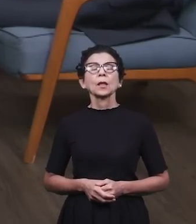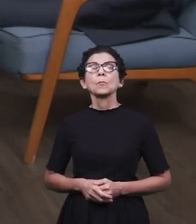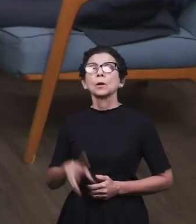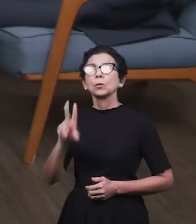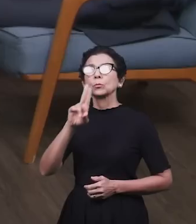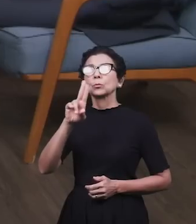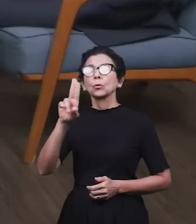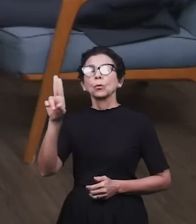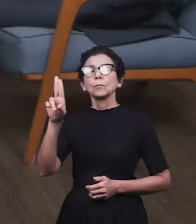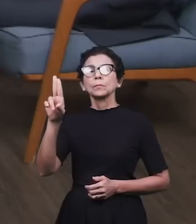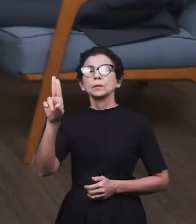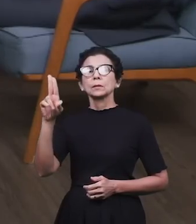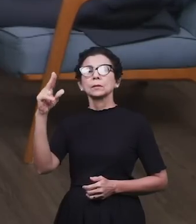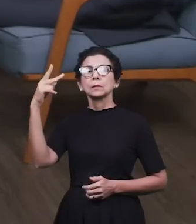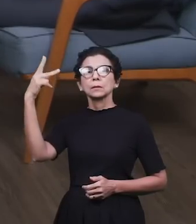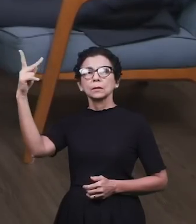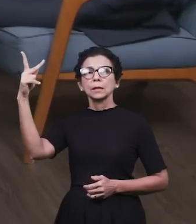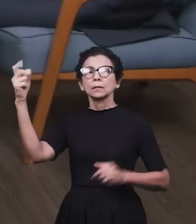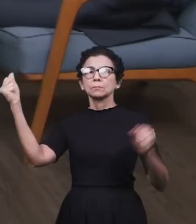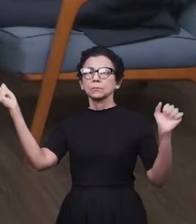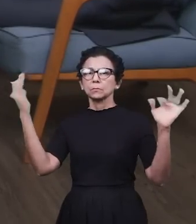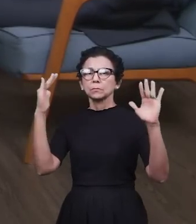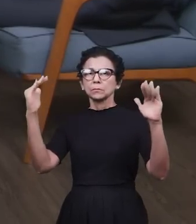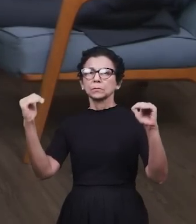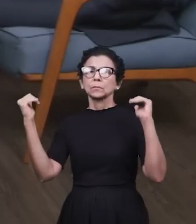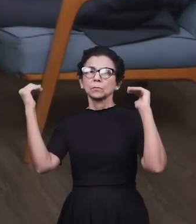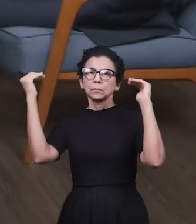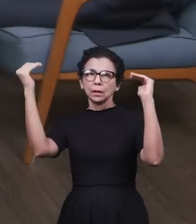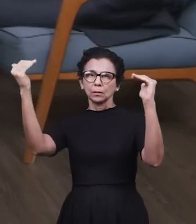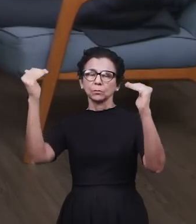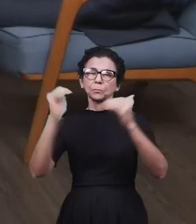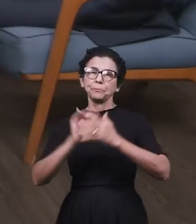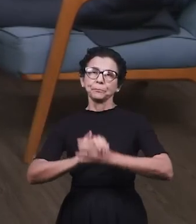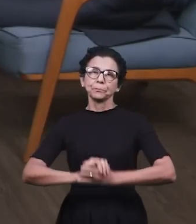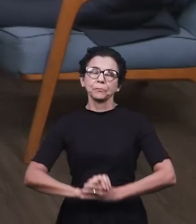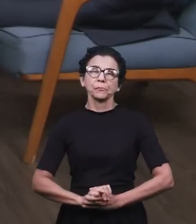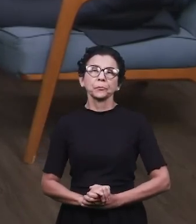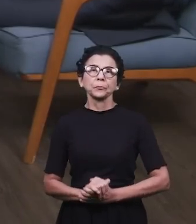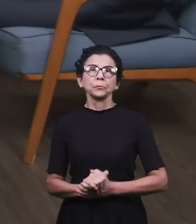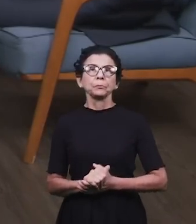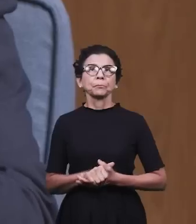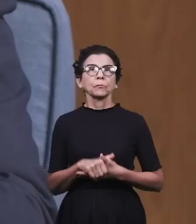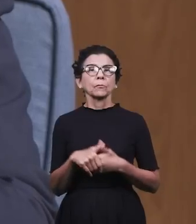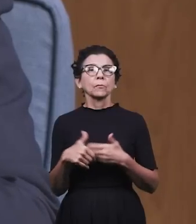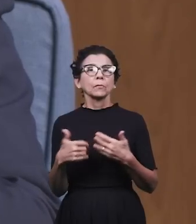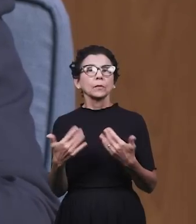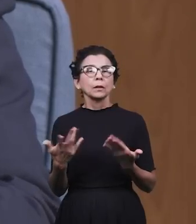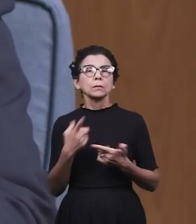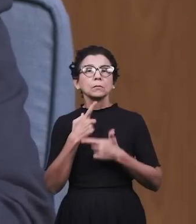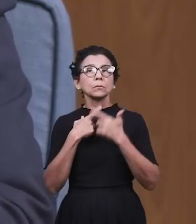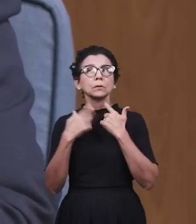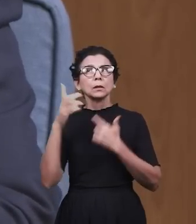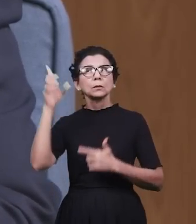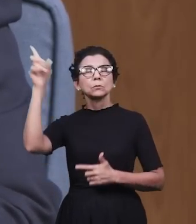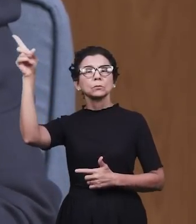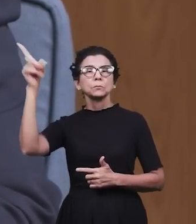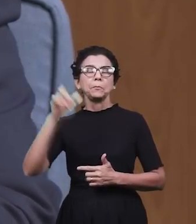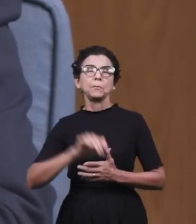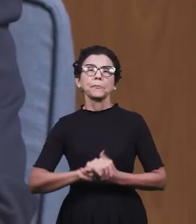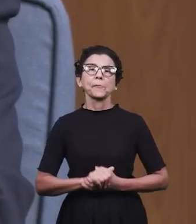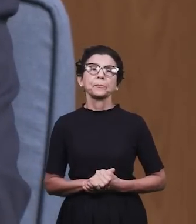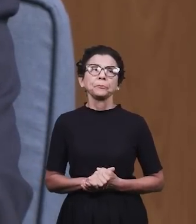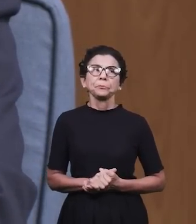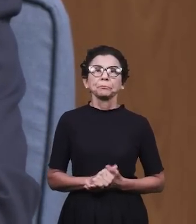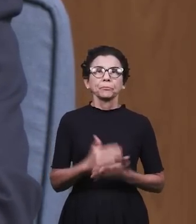seja glorificado para o louvor dele. Portanto, Esse é o governo, é a vontade de Deus. O